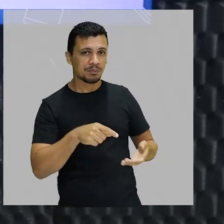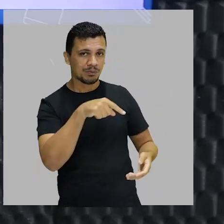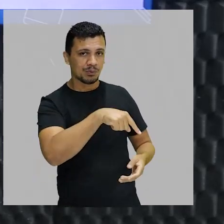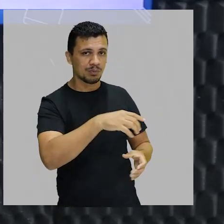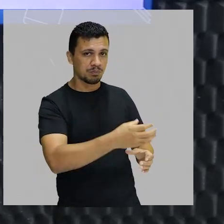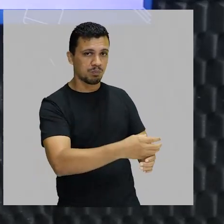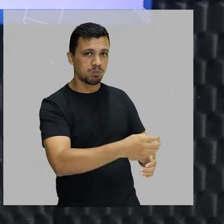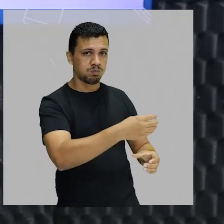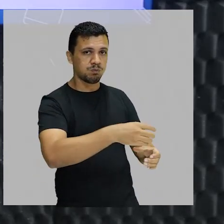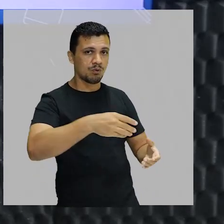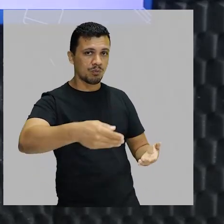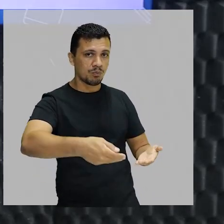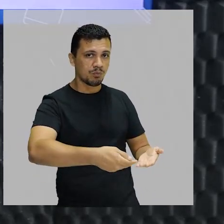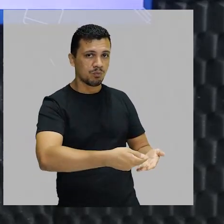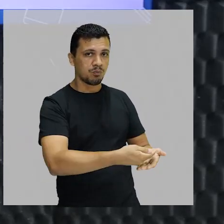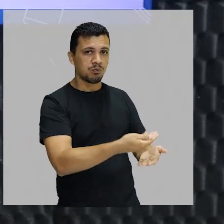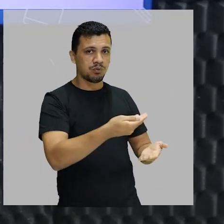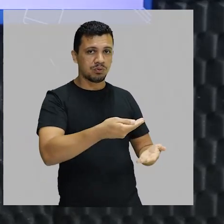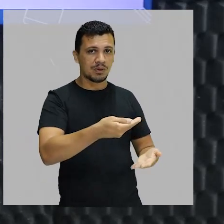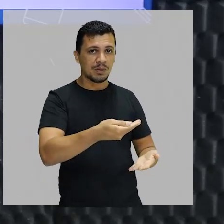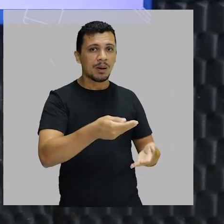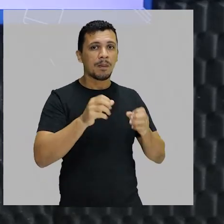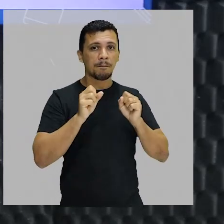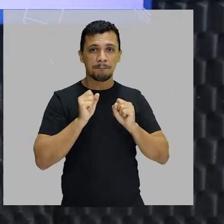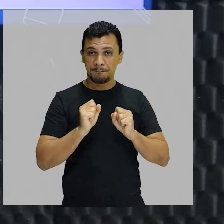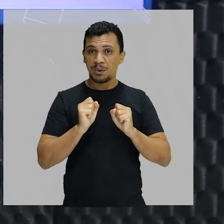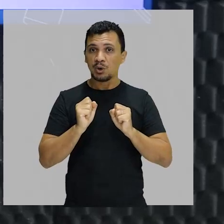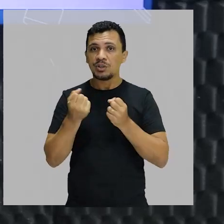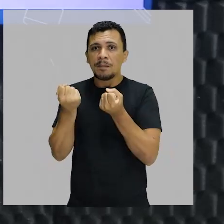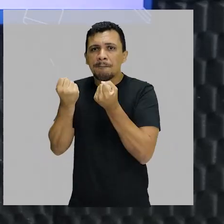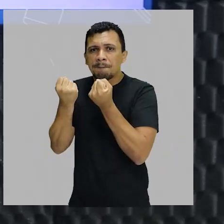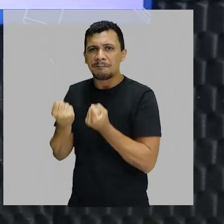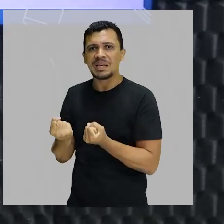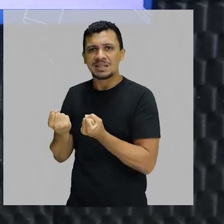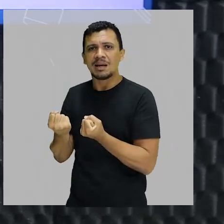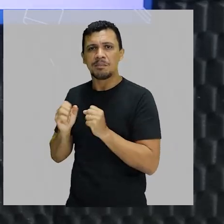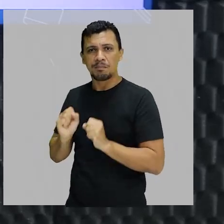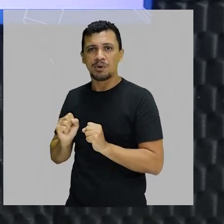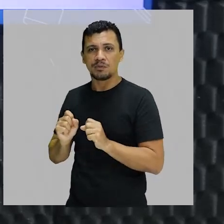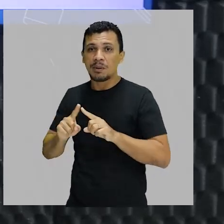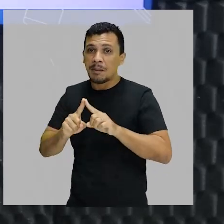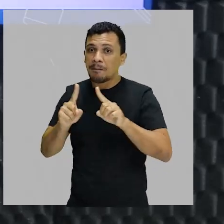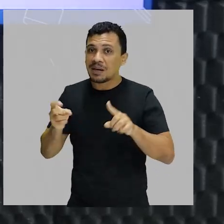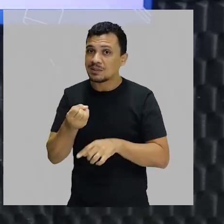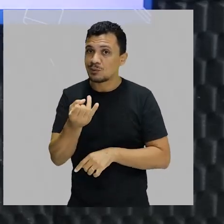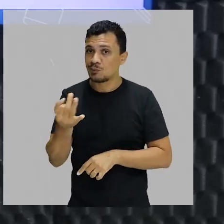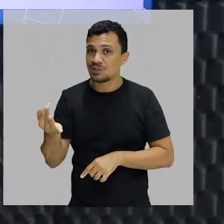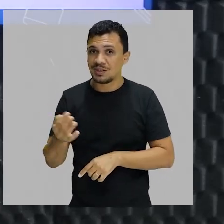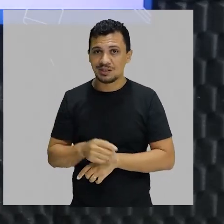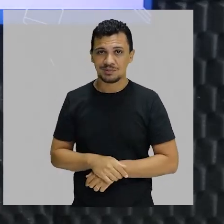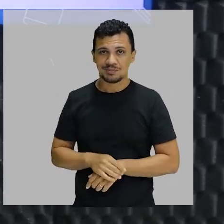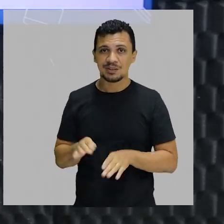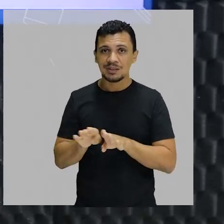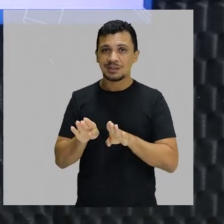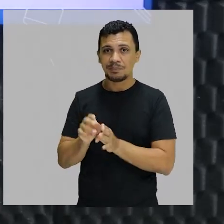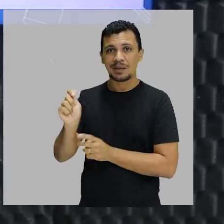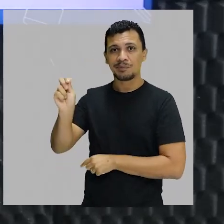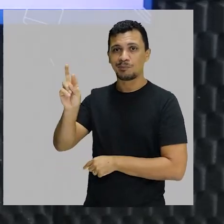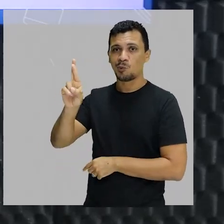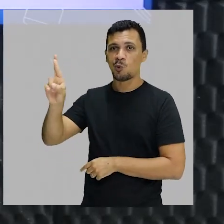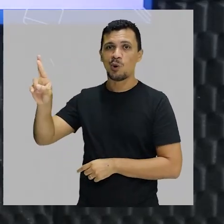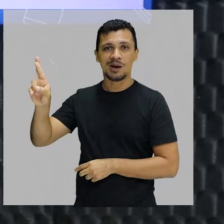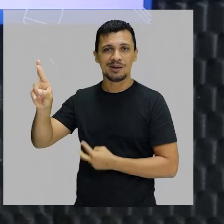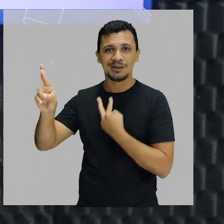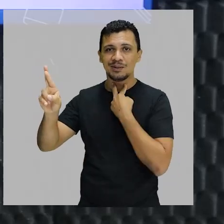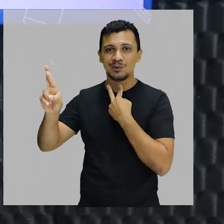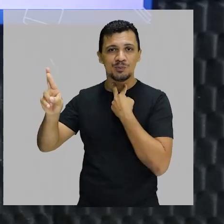ali a pesagem, mais quantidade, né? E o ar nem se fala, né? Um exemplo